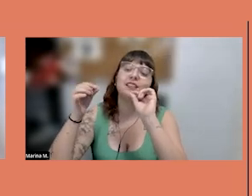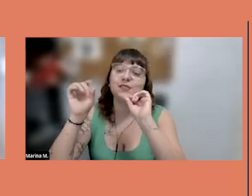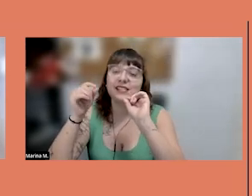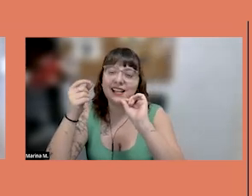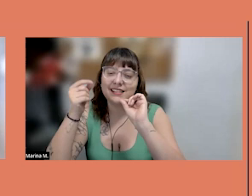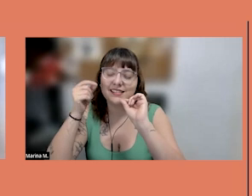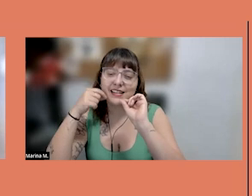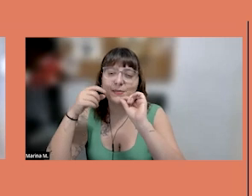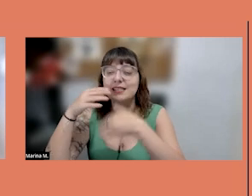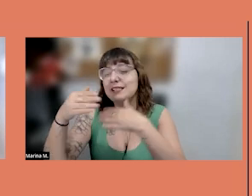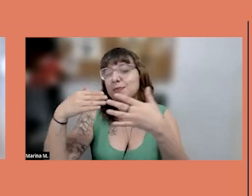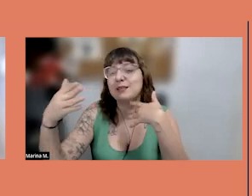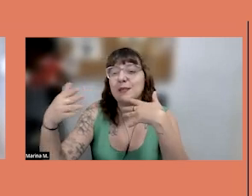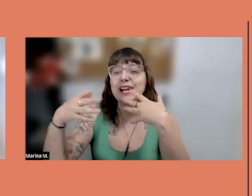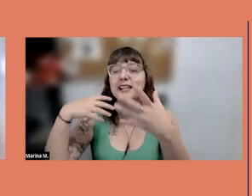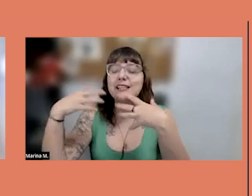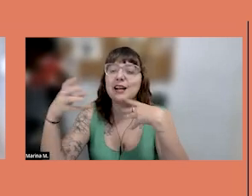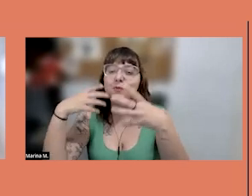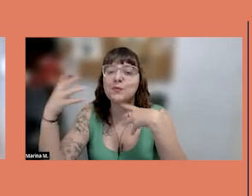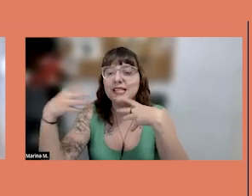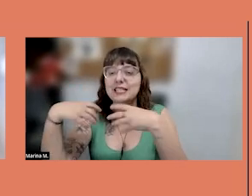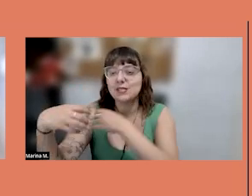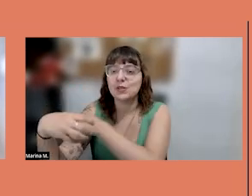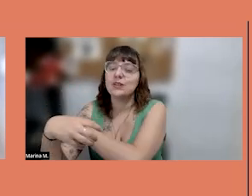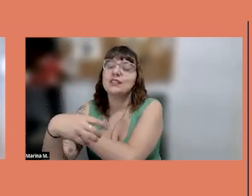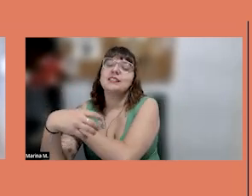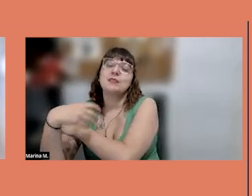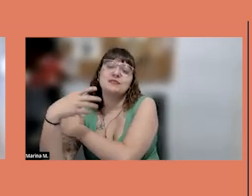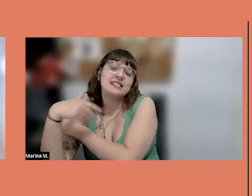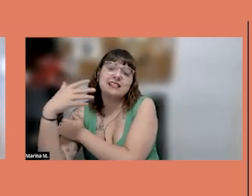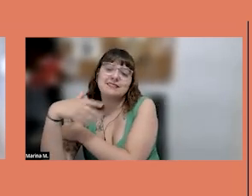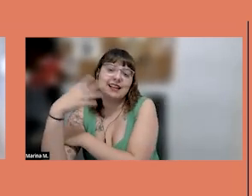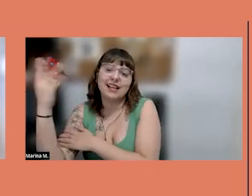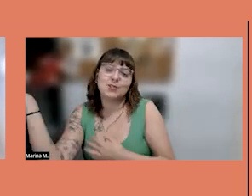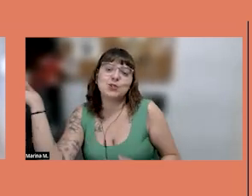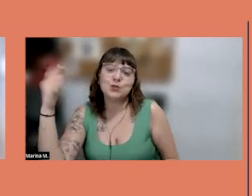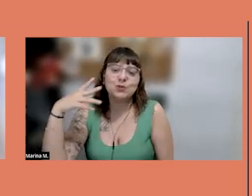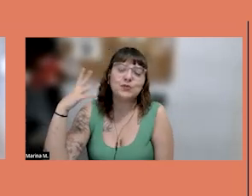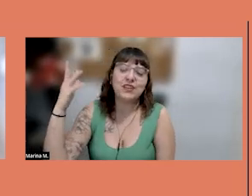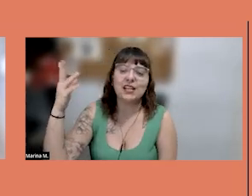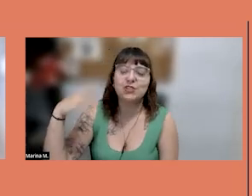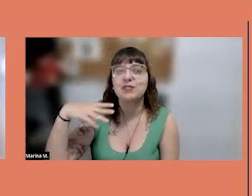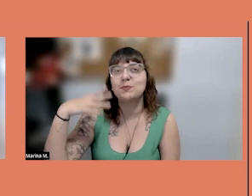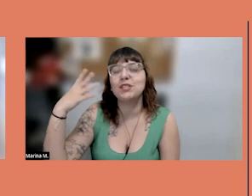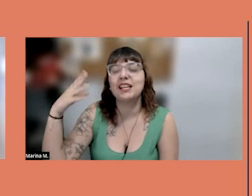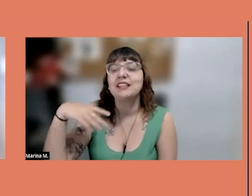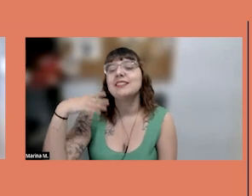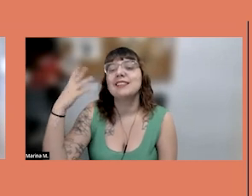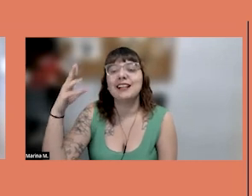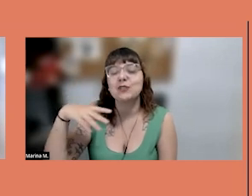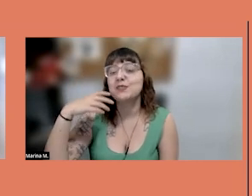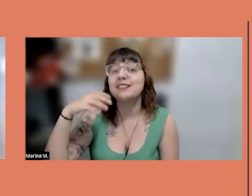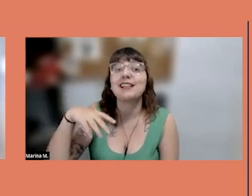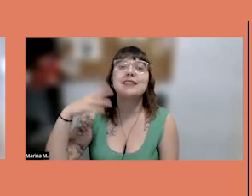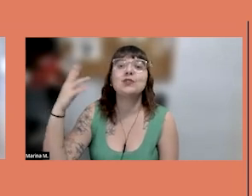né? Então, você tem essas três matrizes, dá para separar, lidar com uma delas só, para fazer análise de tipos diferentes, porque,